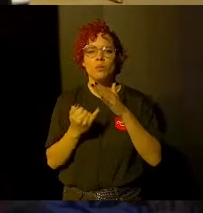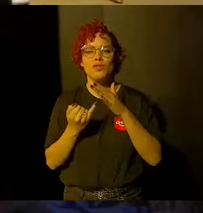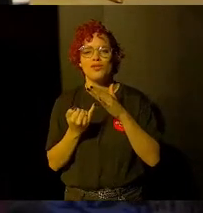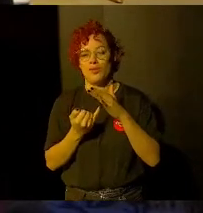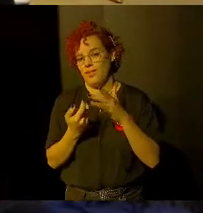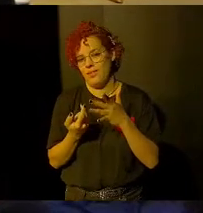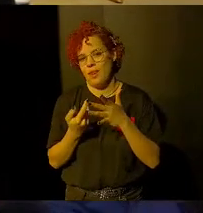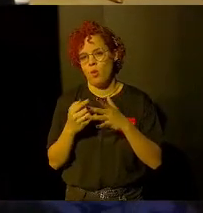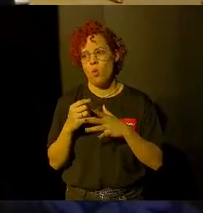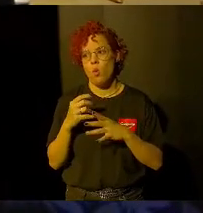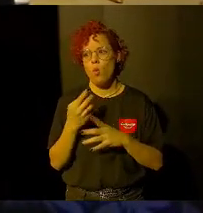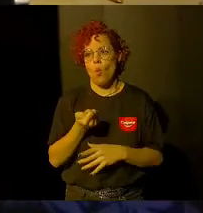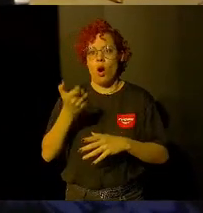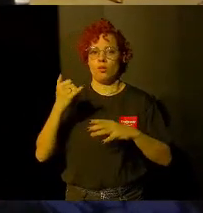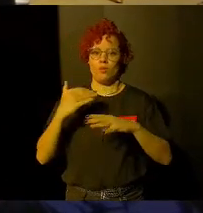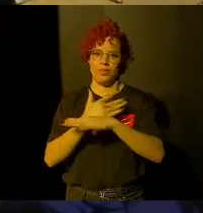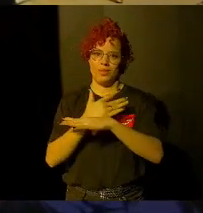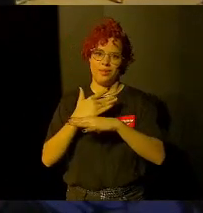né